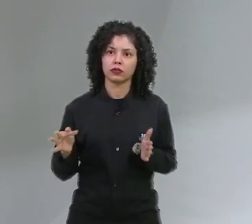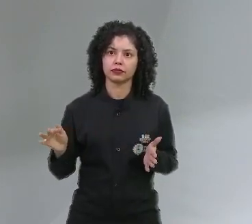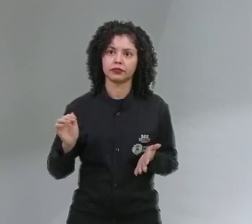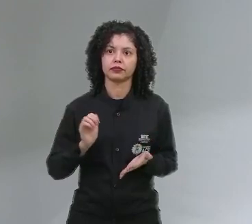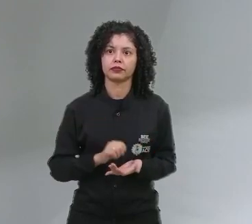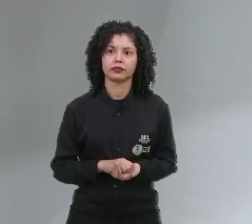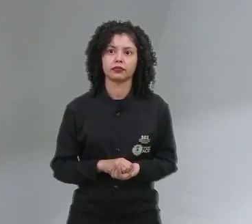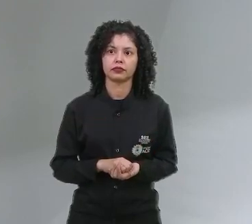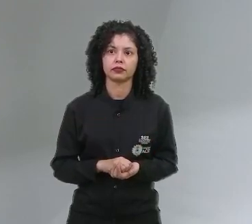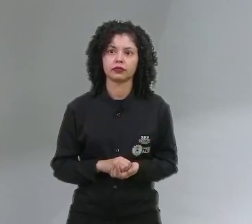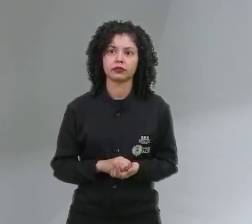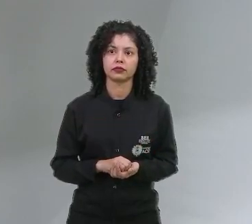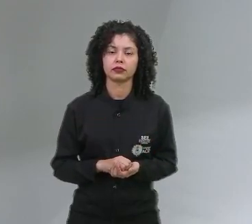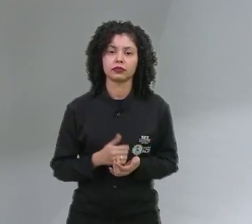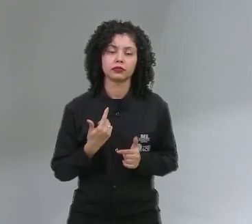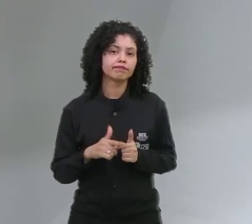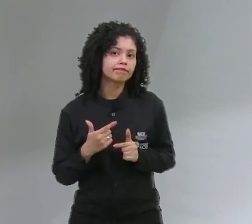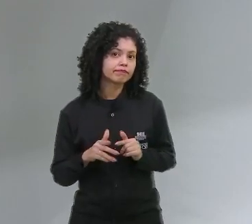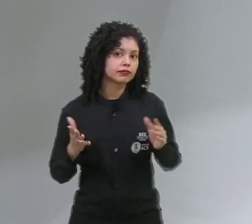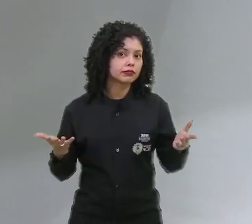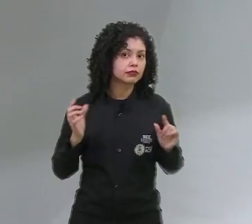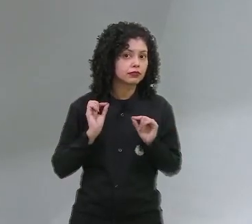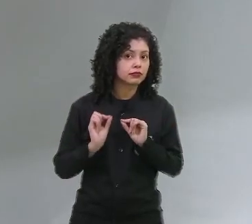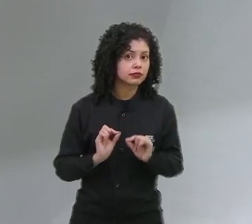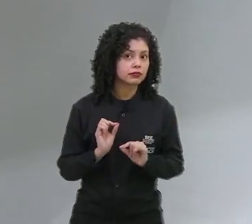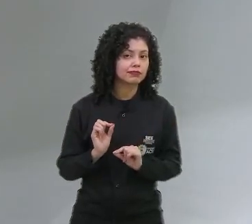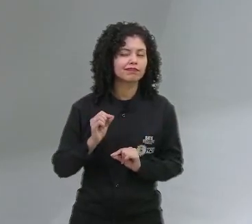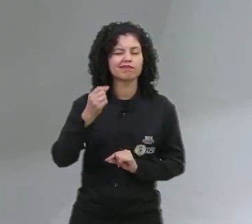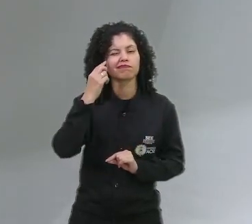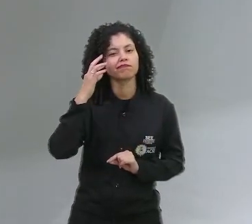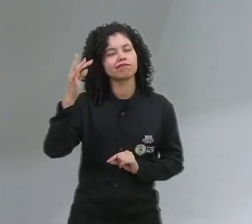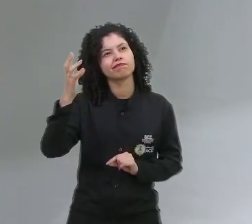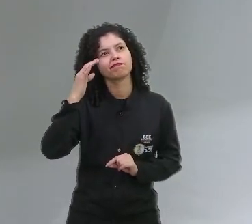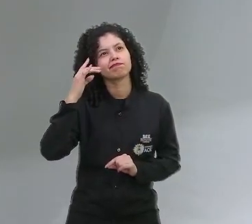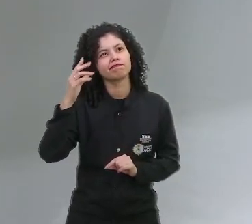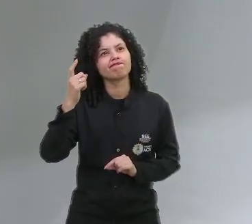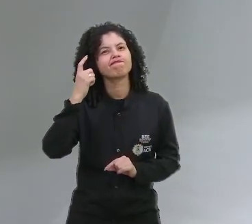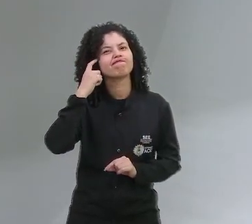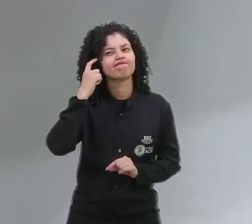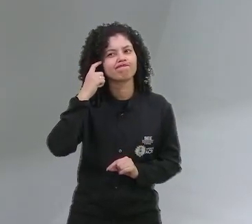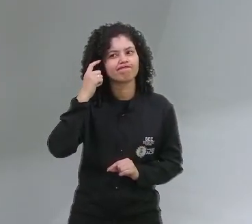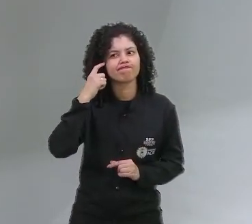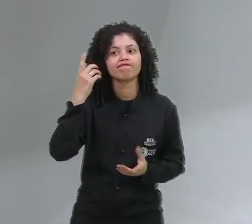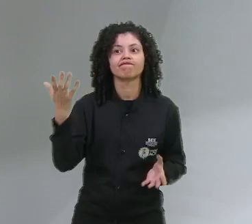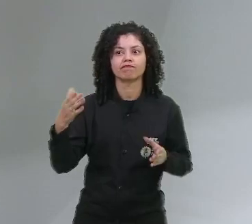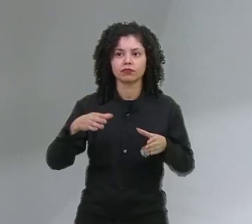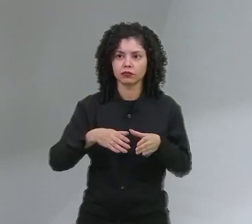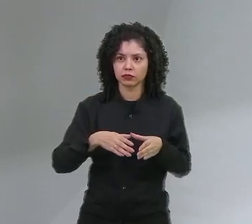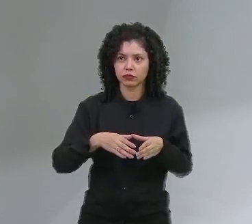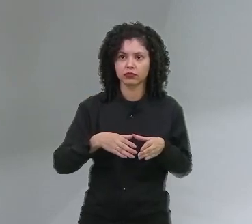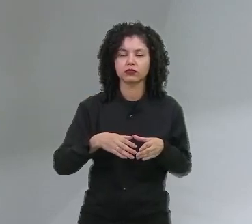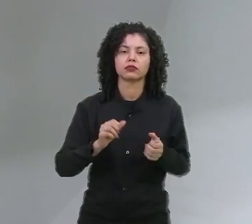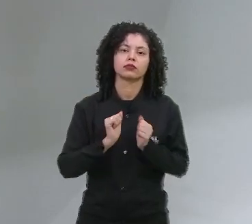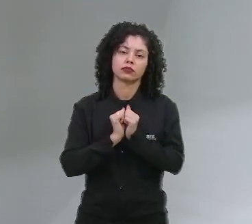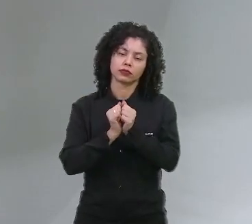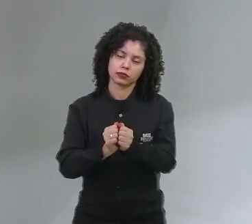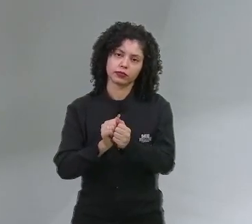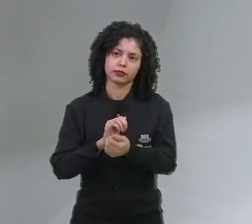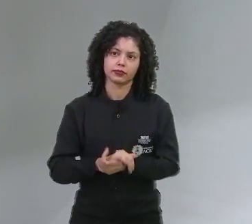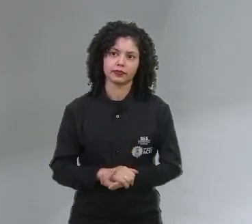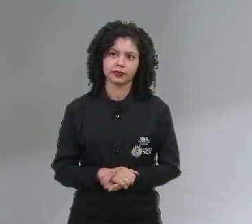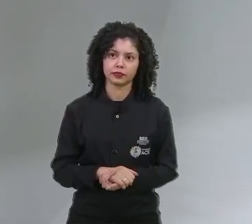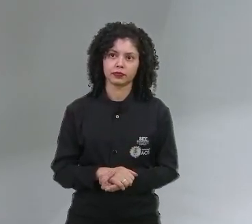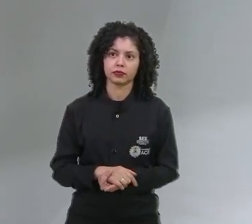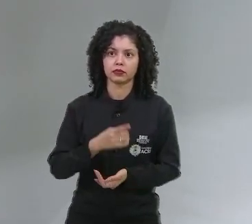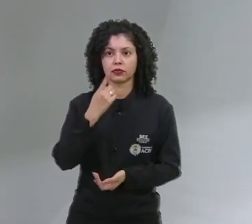uma situação que traz ali uma reflexão, né, coletiva, certo? E aí agora a gente vai